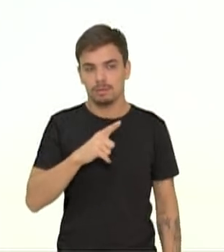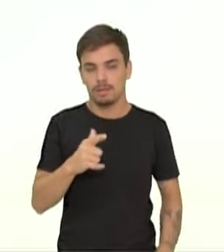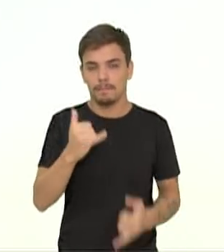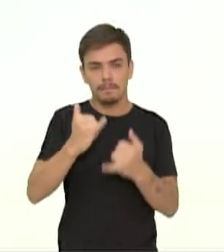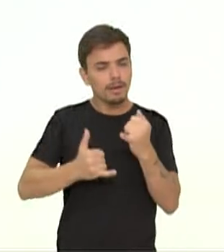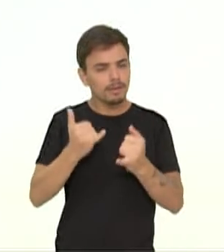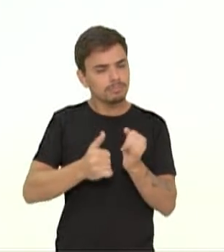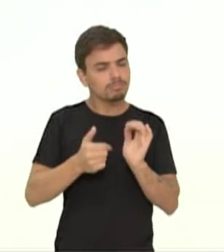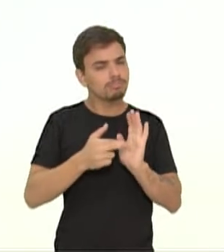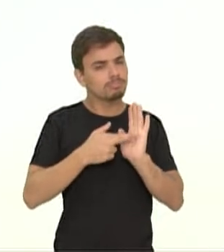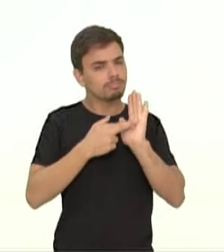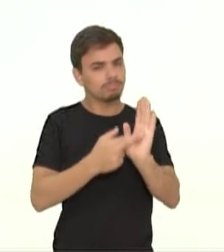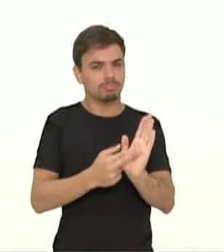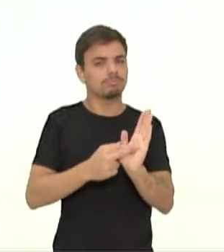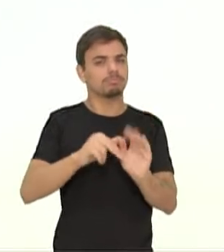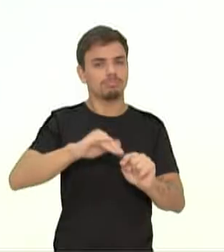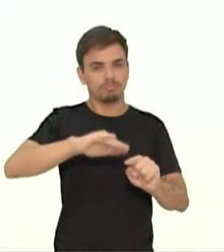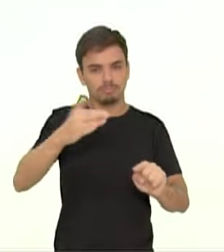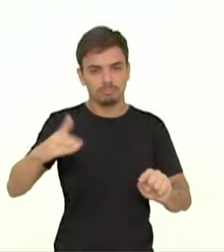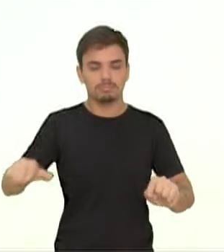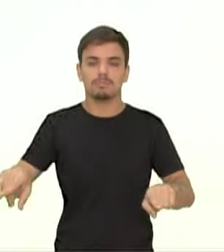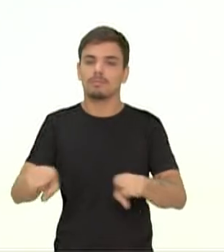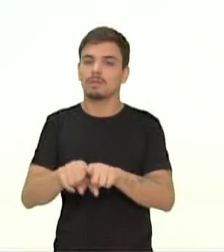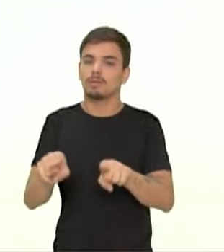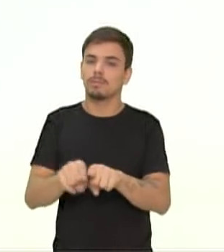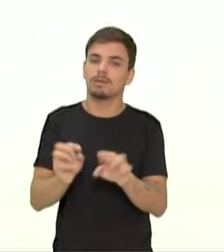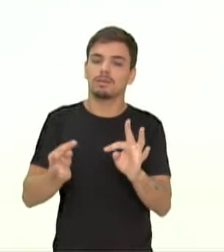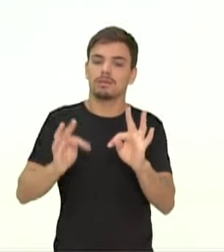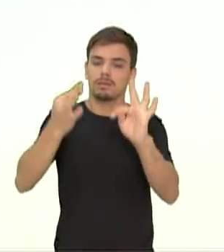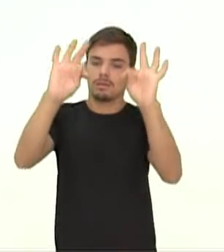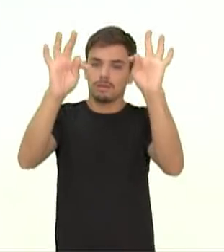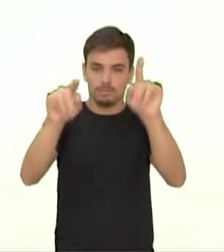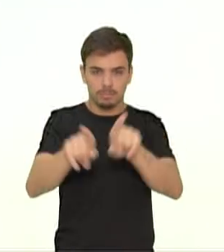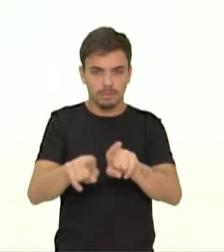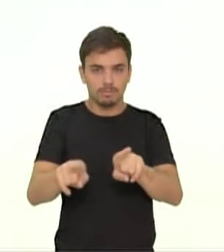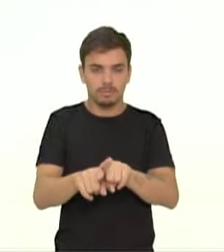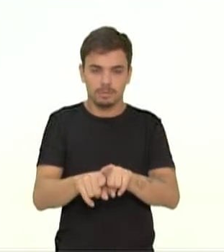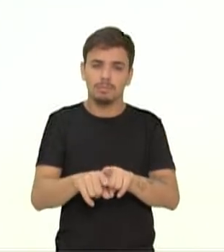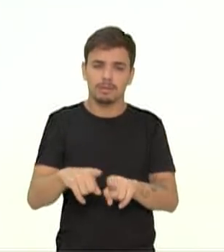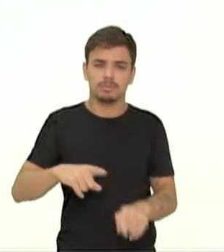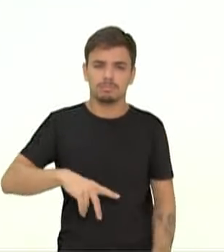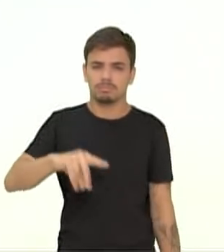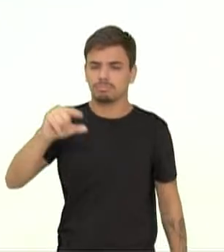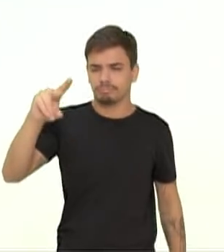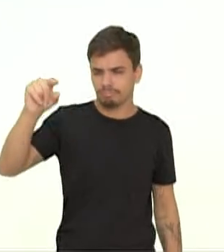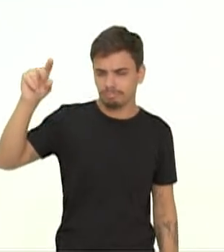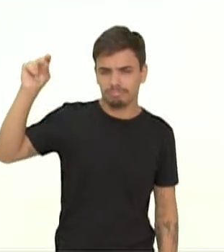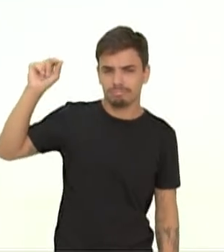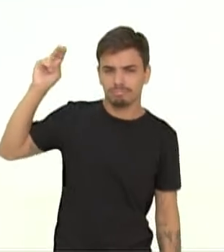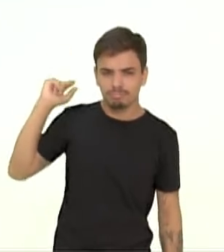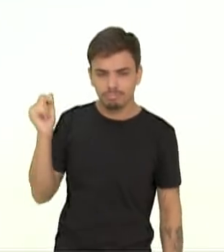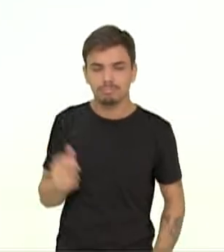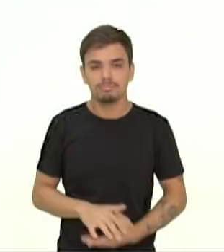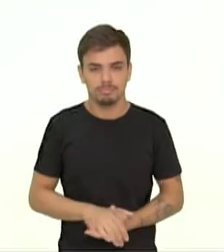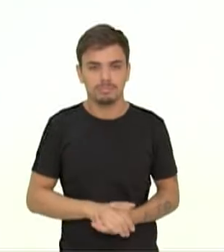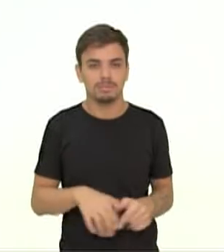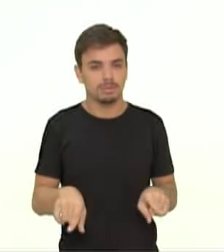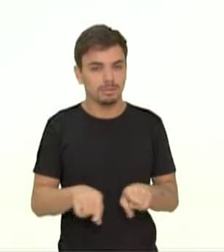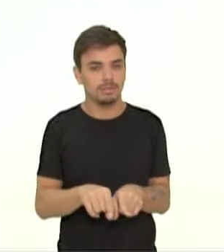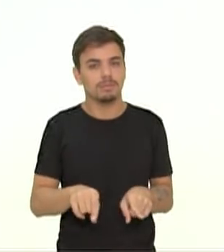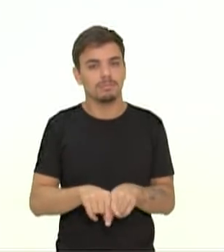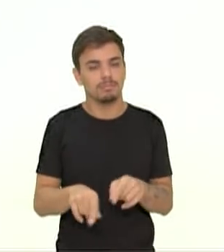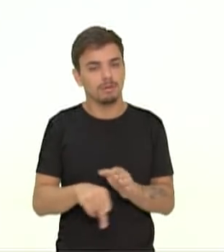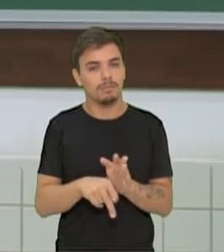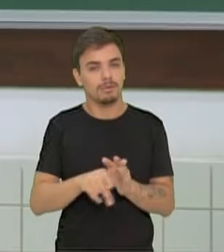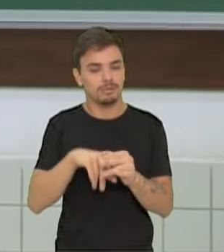onda em referência às ondas de tecnologia que tornam obsoletos, ou seja, ultrapassados os dispositivos